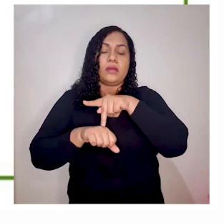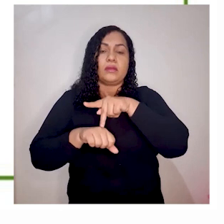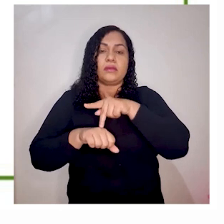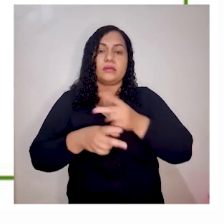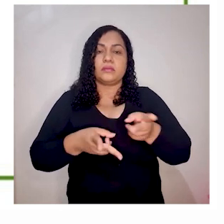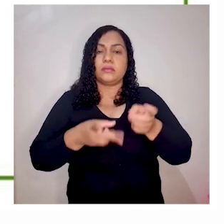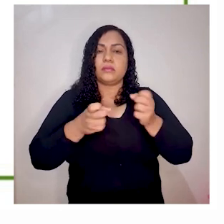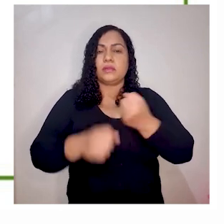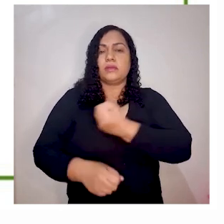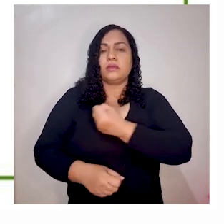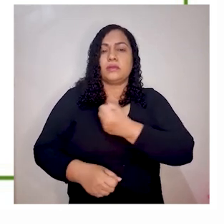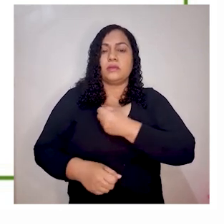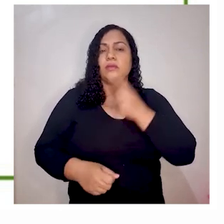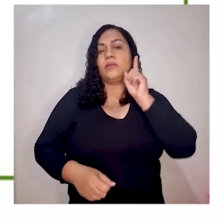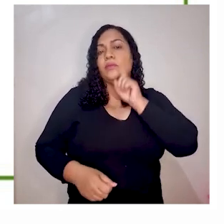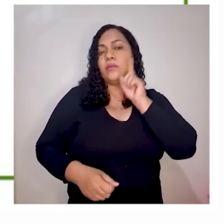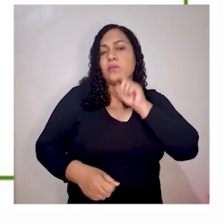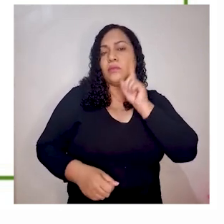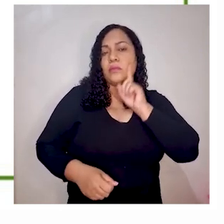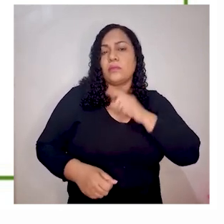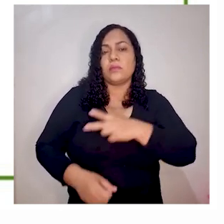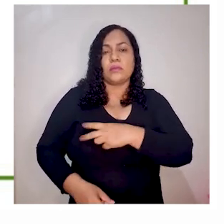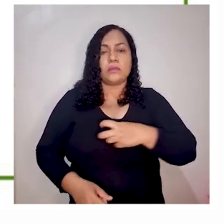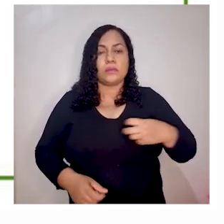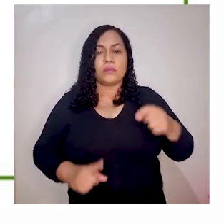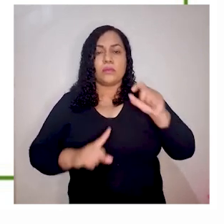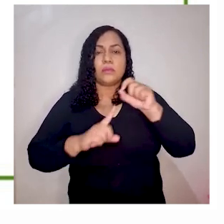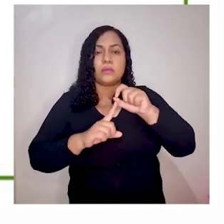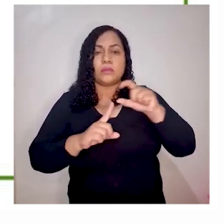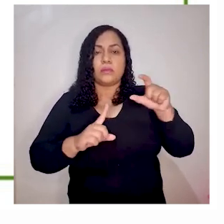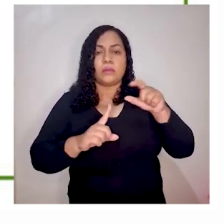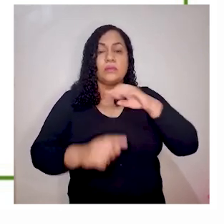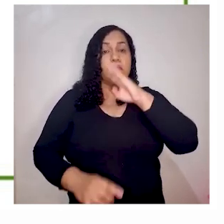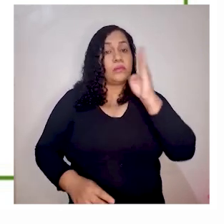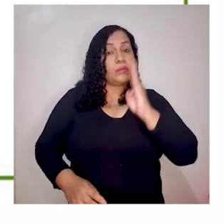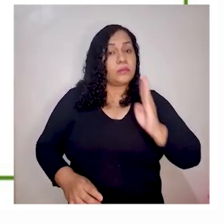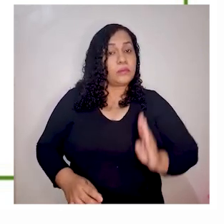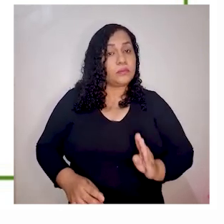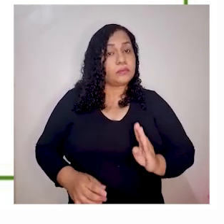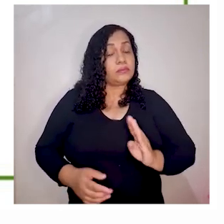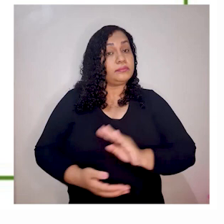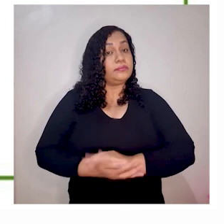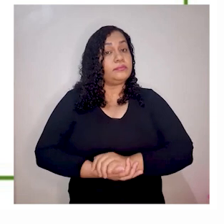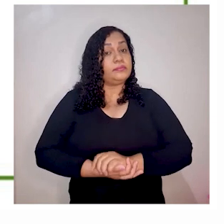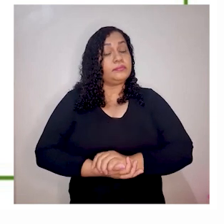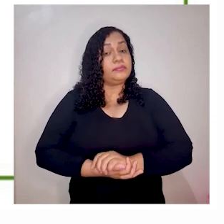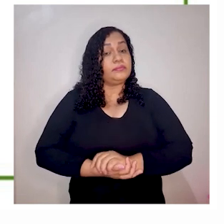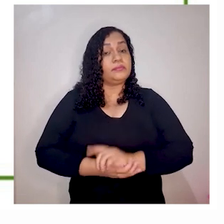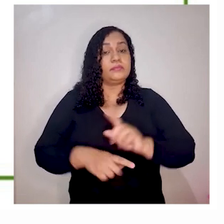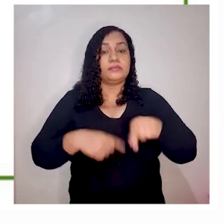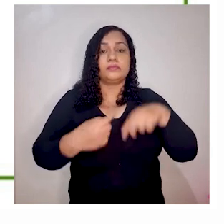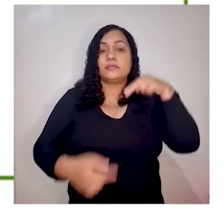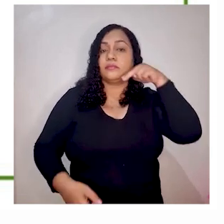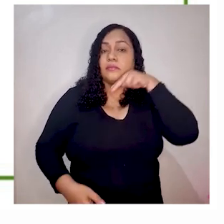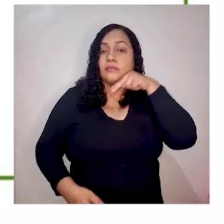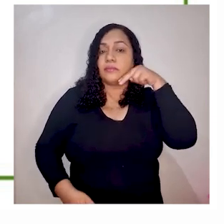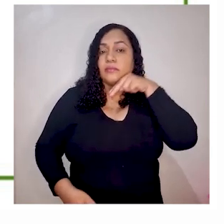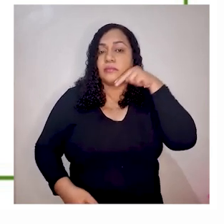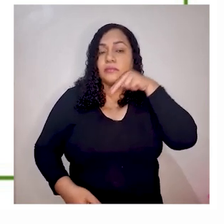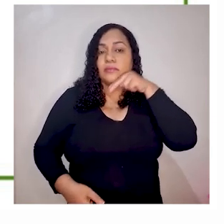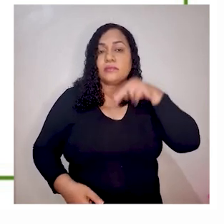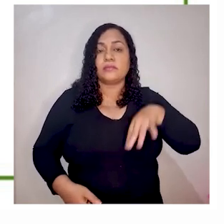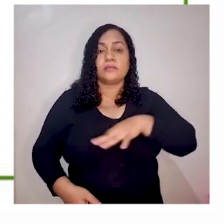pode observar os números aí, Estados Unidos, Indonésia, Paquistão, o Brasil, depois